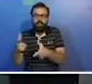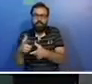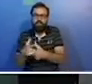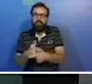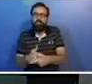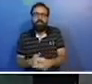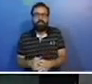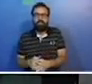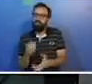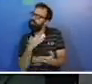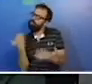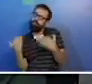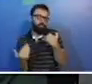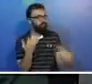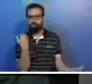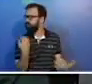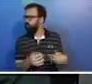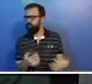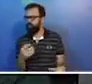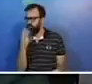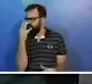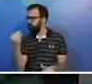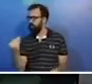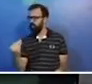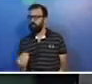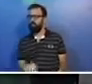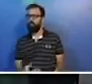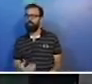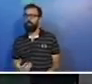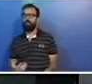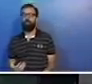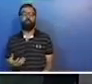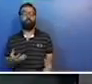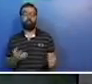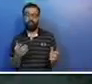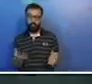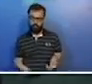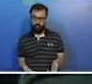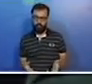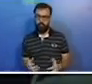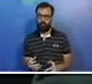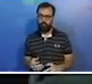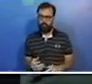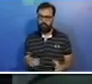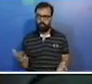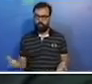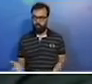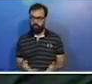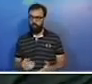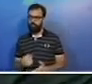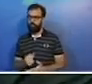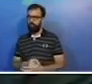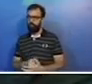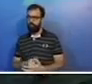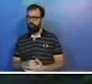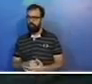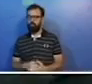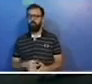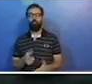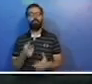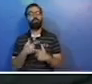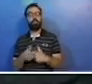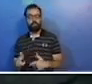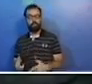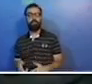acabaram os coiotes daquela região. Só que eles não sabiam que com isso eles teriam um